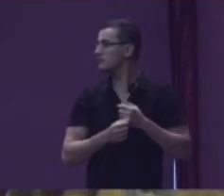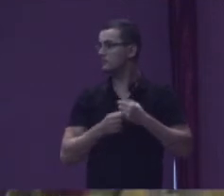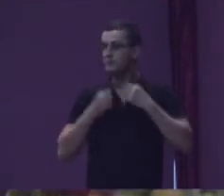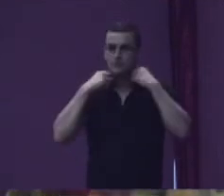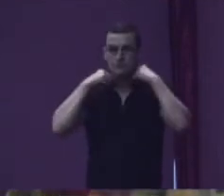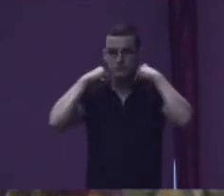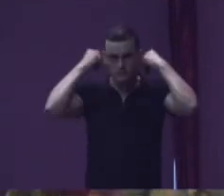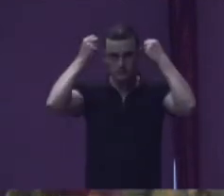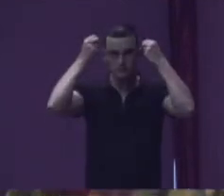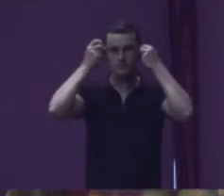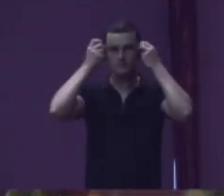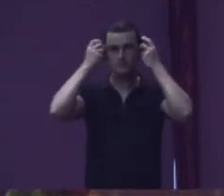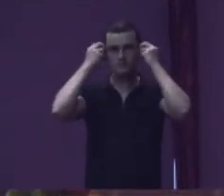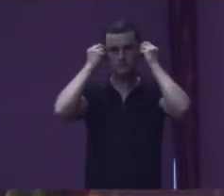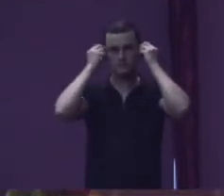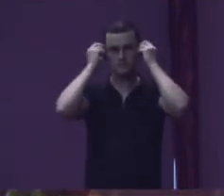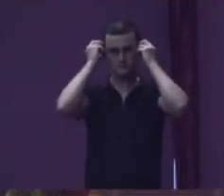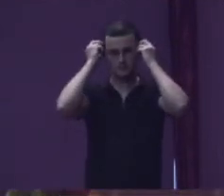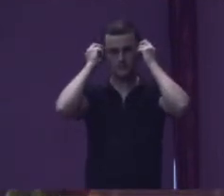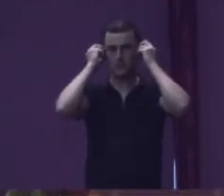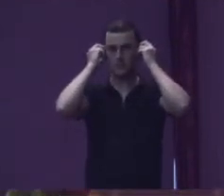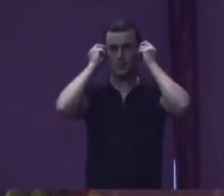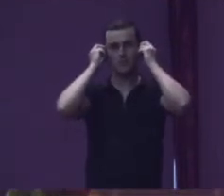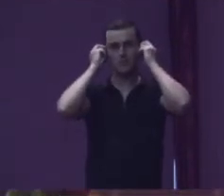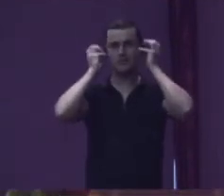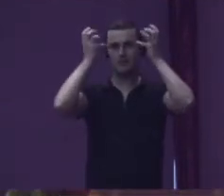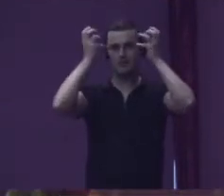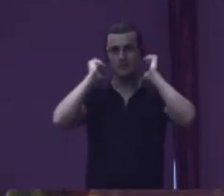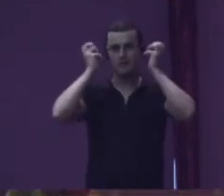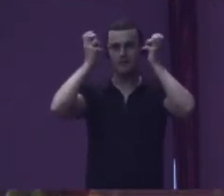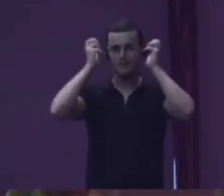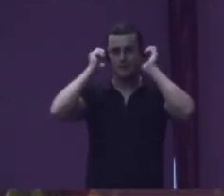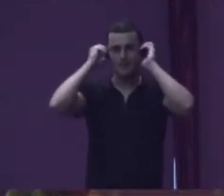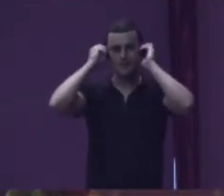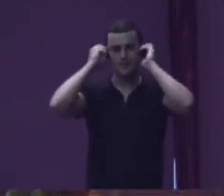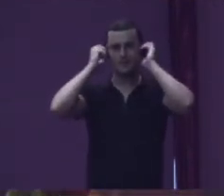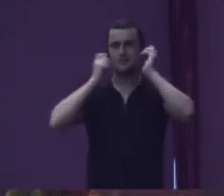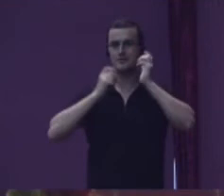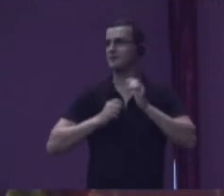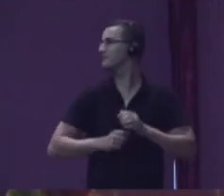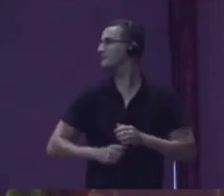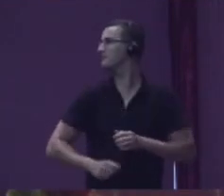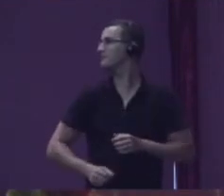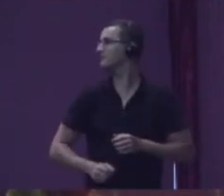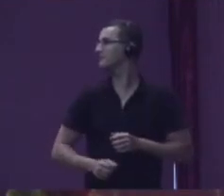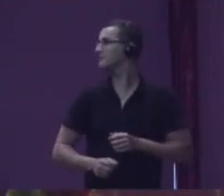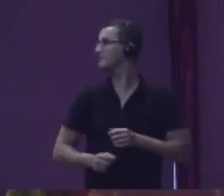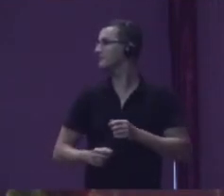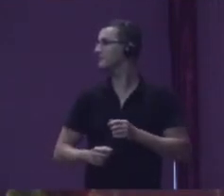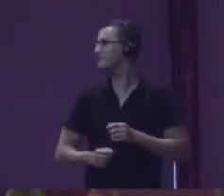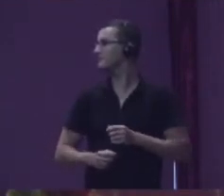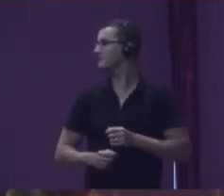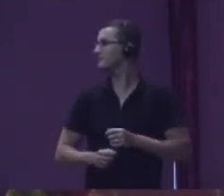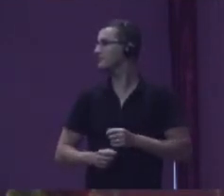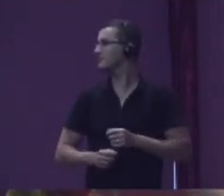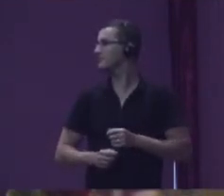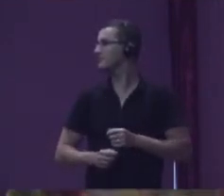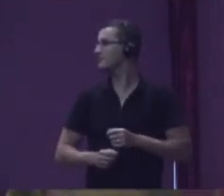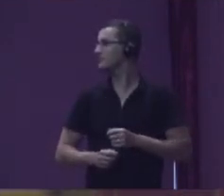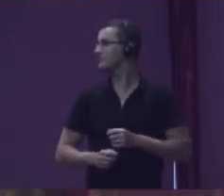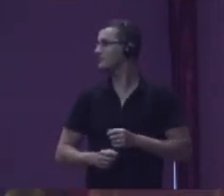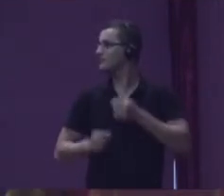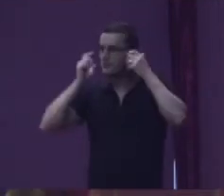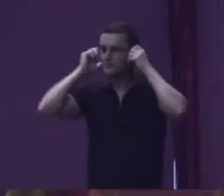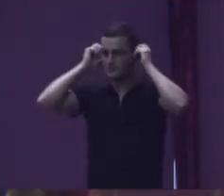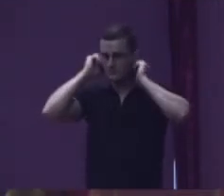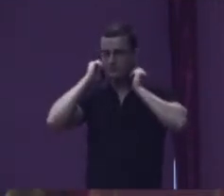I don't know. I have a brief video. I don't know whether there's any time for it. Bom, eu gostaria de agradecer a palestra